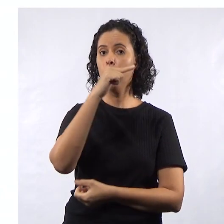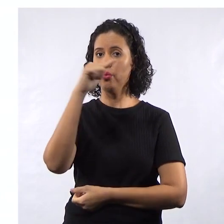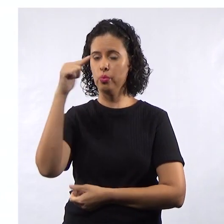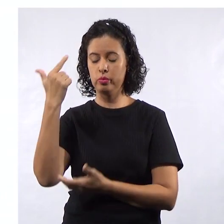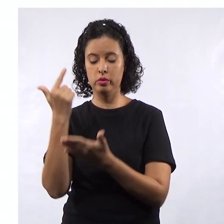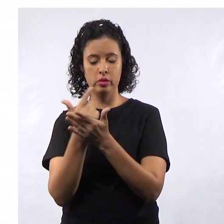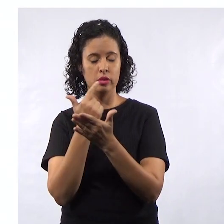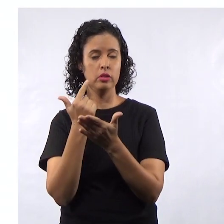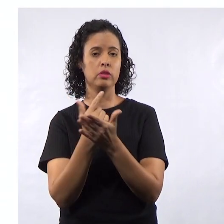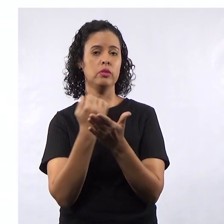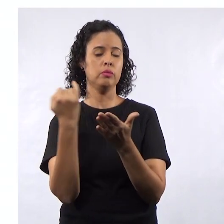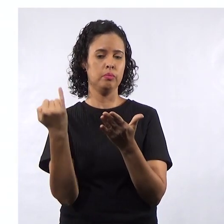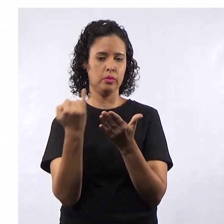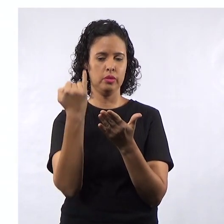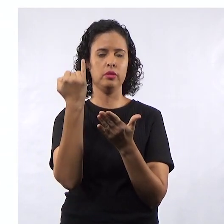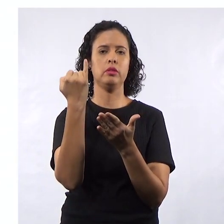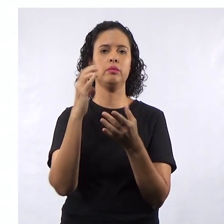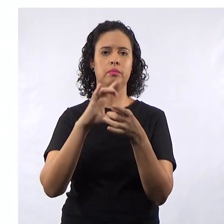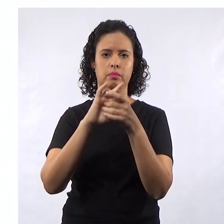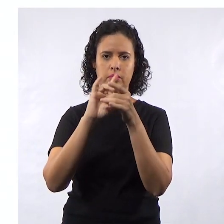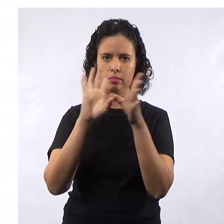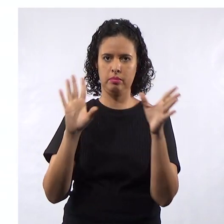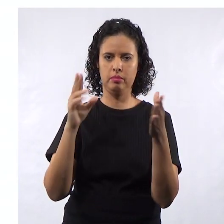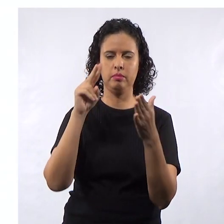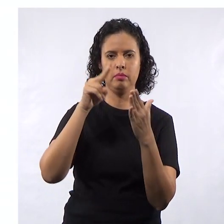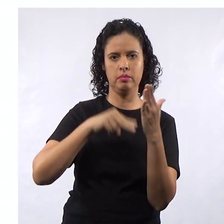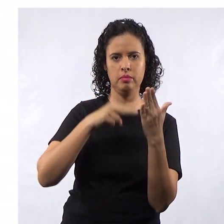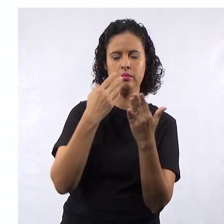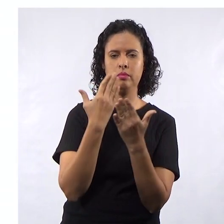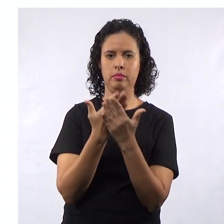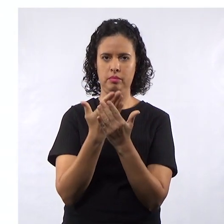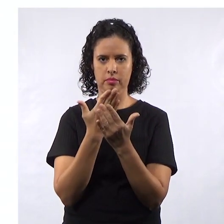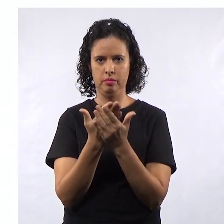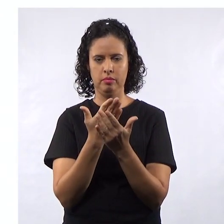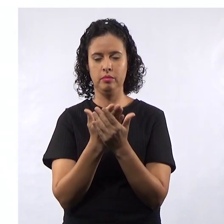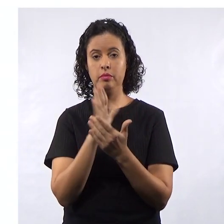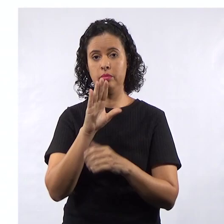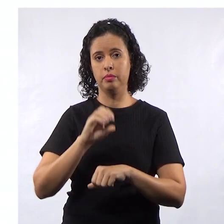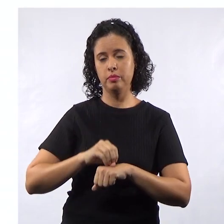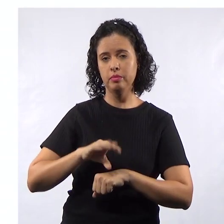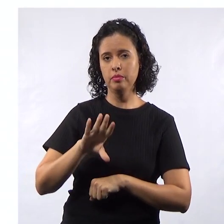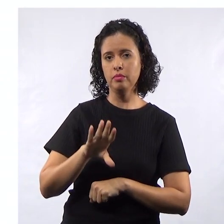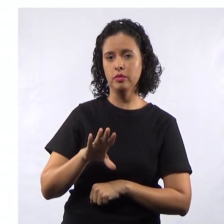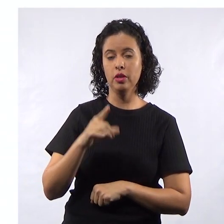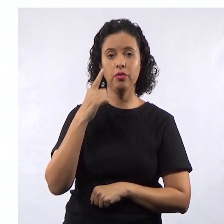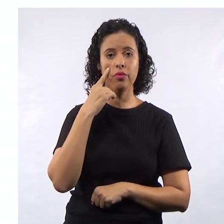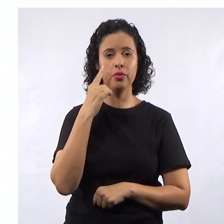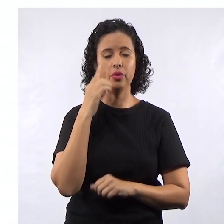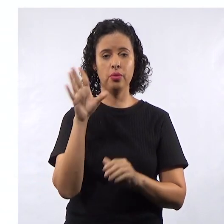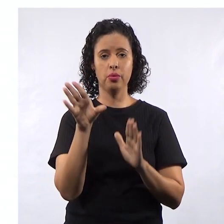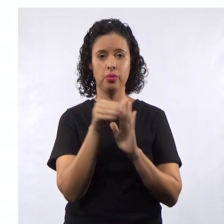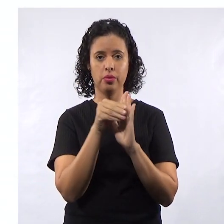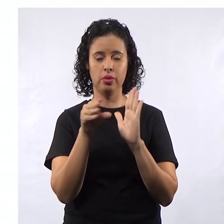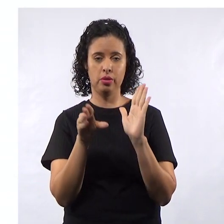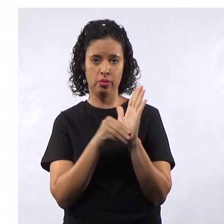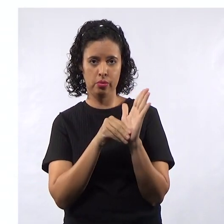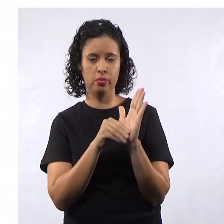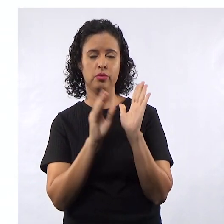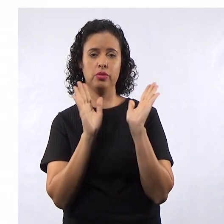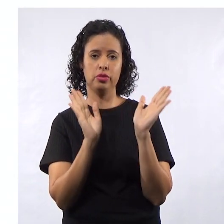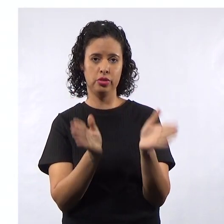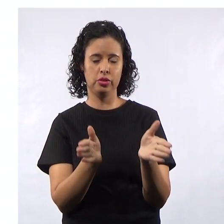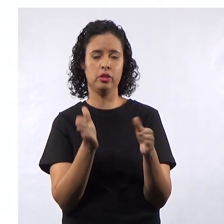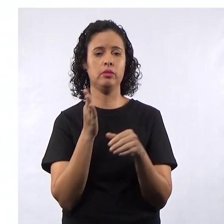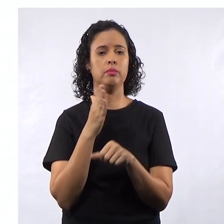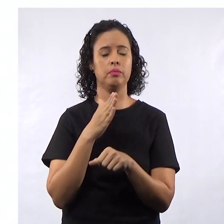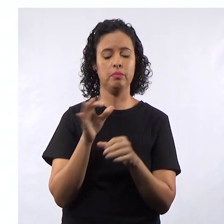importantes que essas. Vocês podem fazer a leitura à vontade, tá? Mas aqui, de indicação aqui para vocês acompanharem o conteúdo, inclusive o conteúdo que foi preparado com